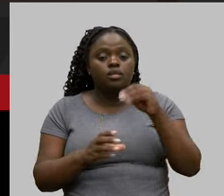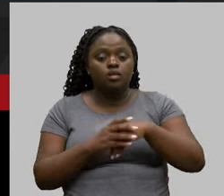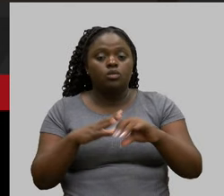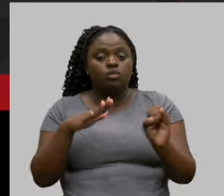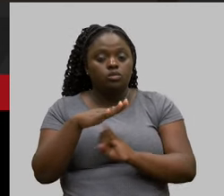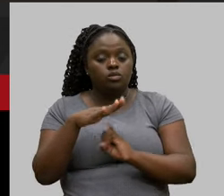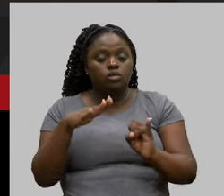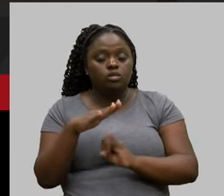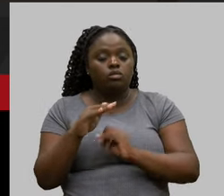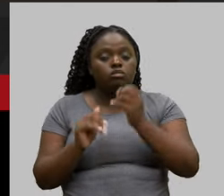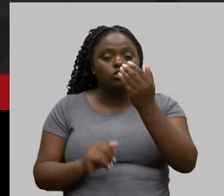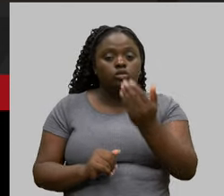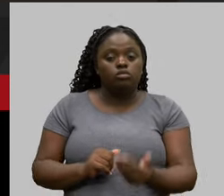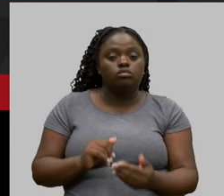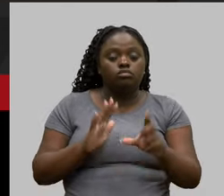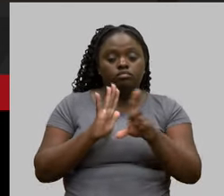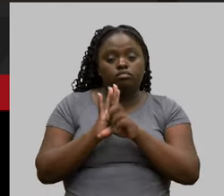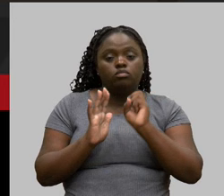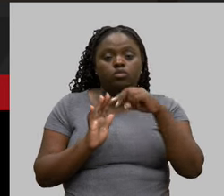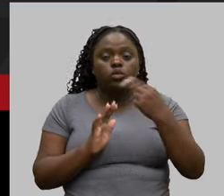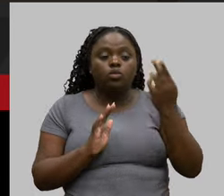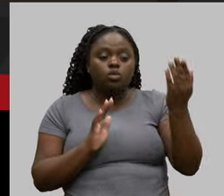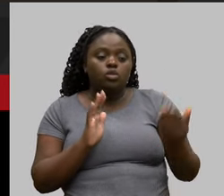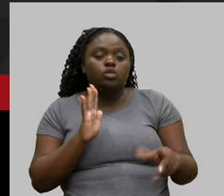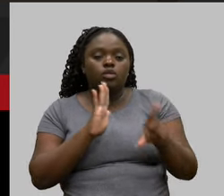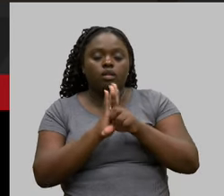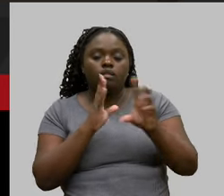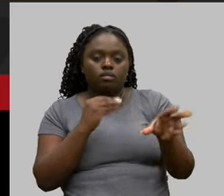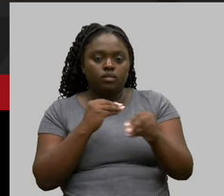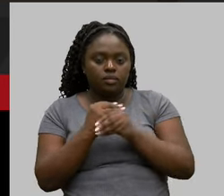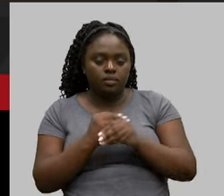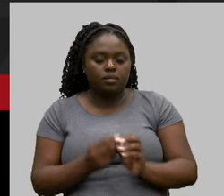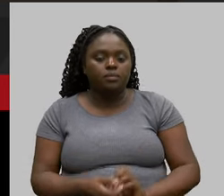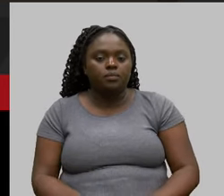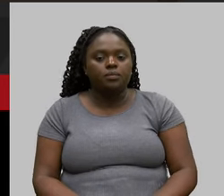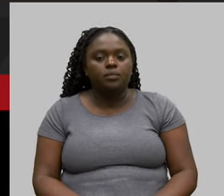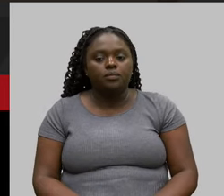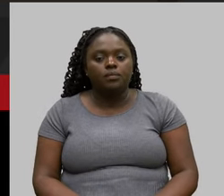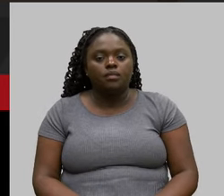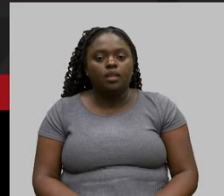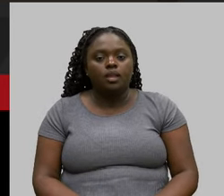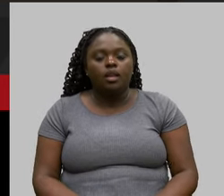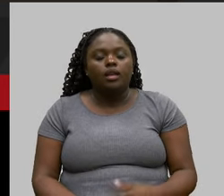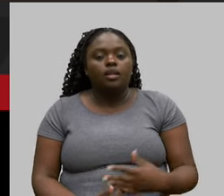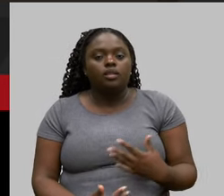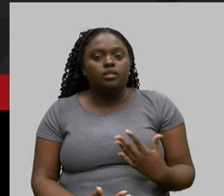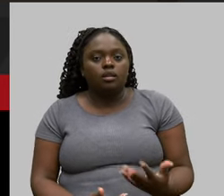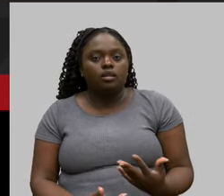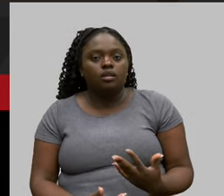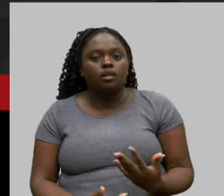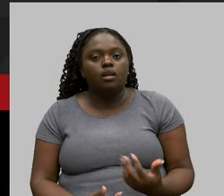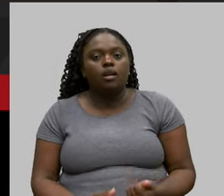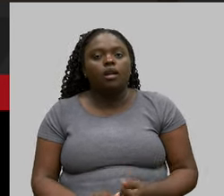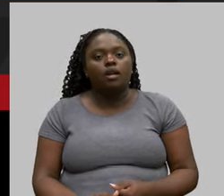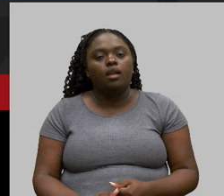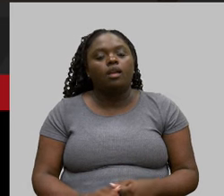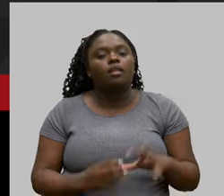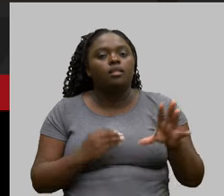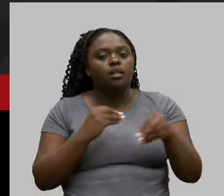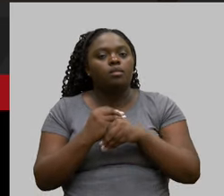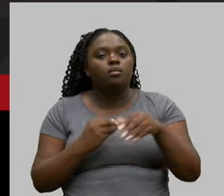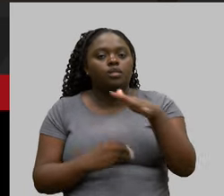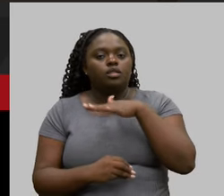ou Lei Complementar então enquanto nós tínhamos um regramento geral na Constituição até emenda 41 aqueles mandamentos